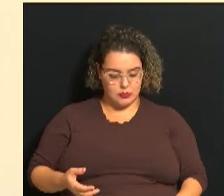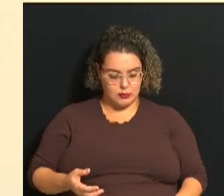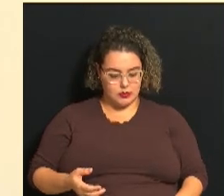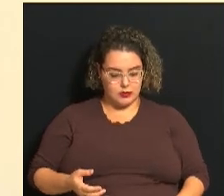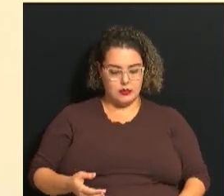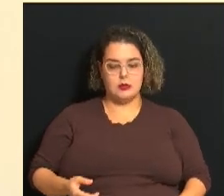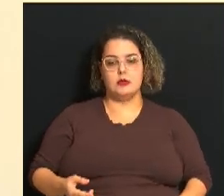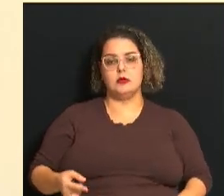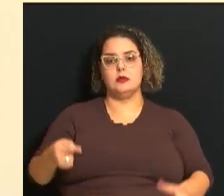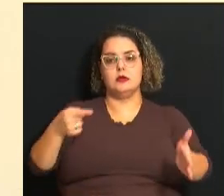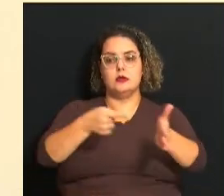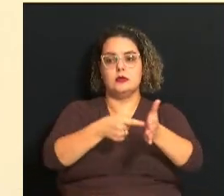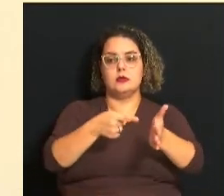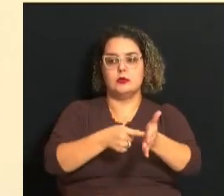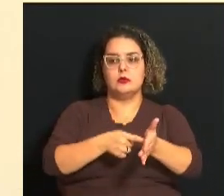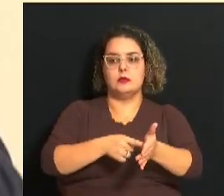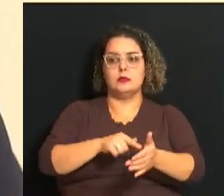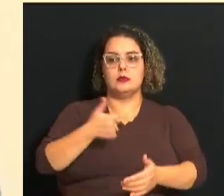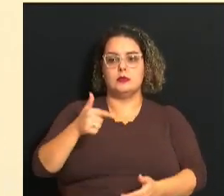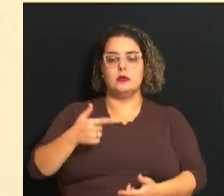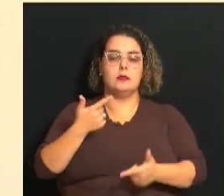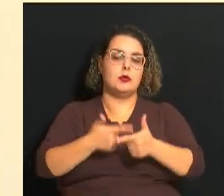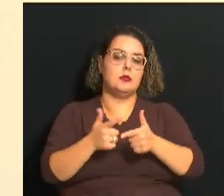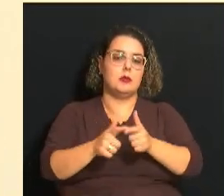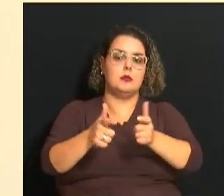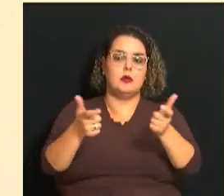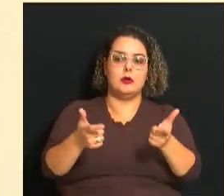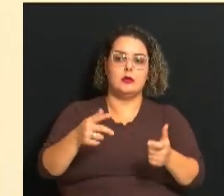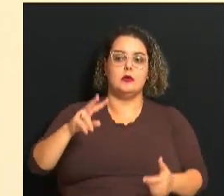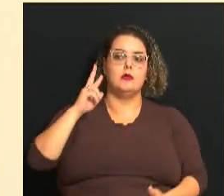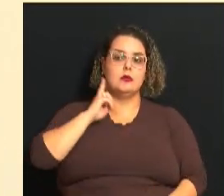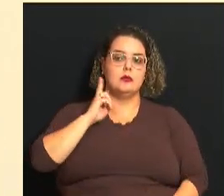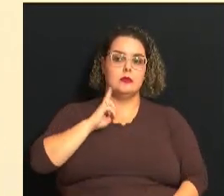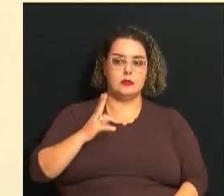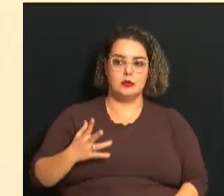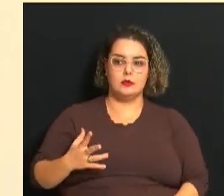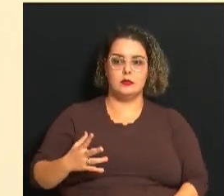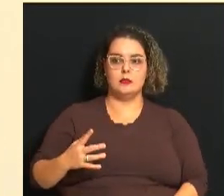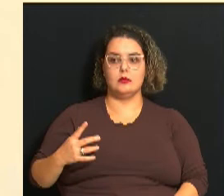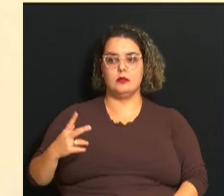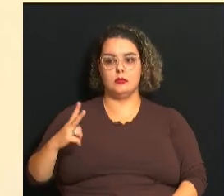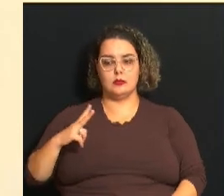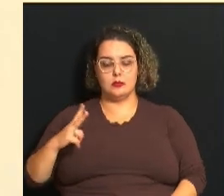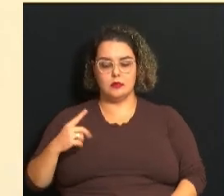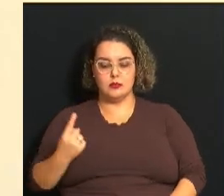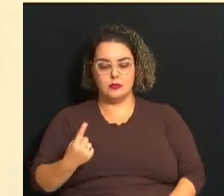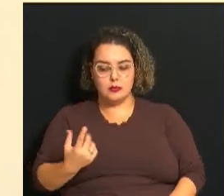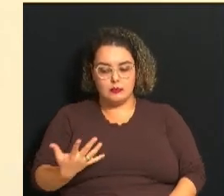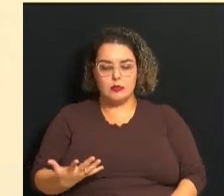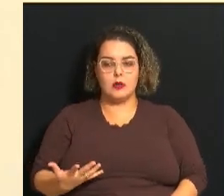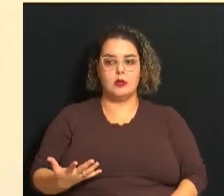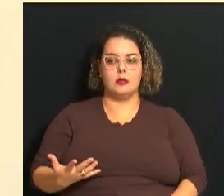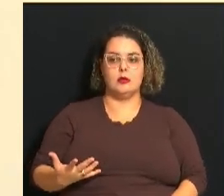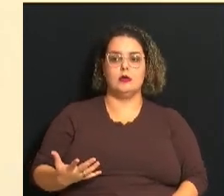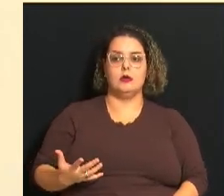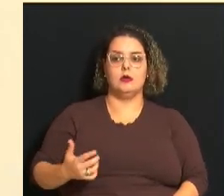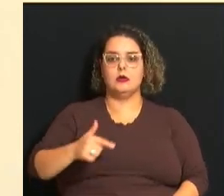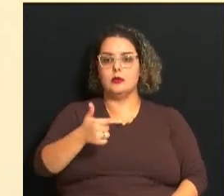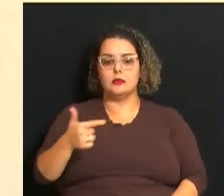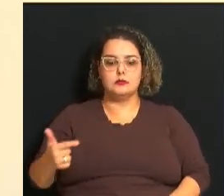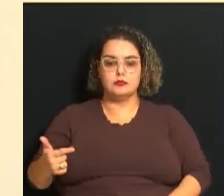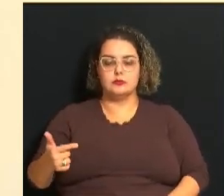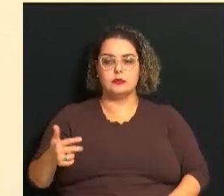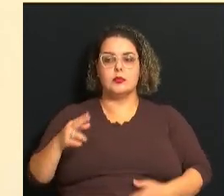para gerar precedentes Porque mesmo trabalhador foi vítima de um assédio individual isolado velado e não tem testemunha